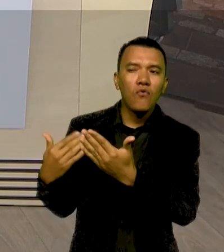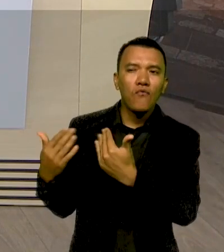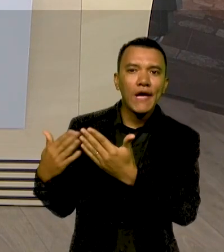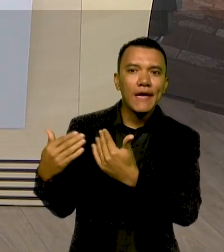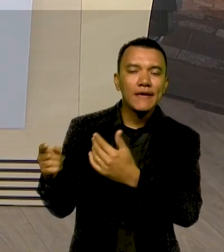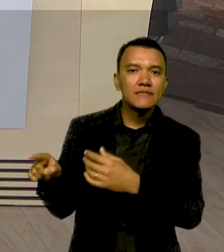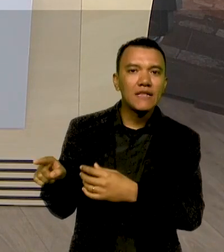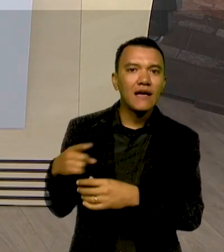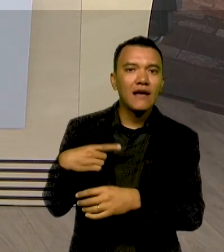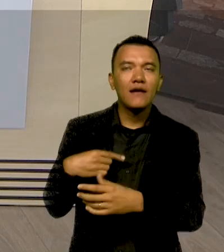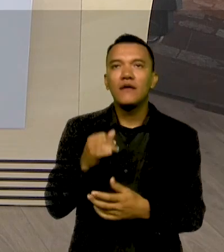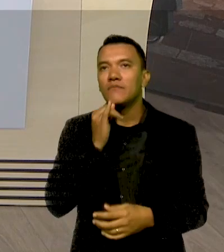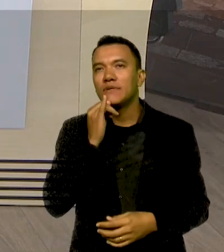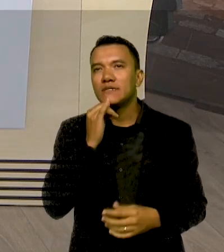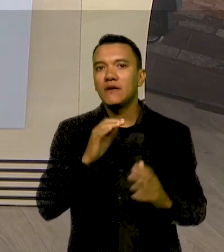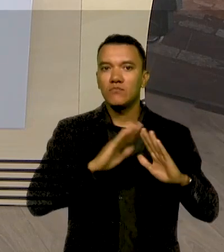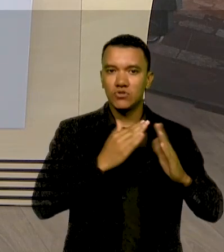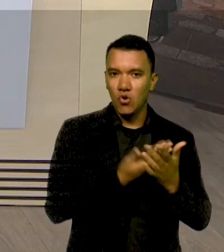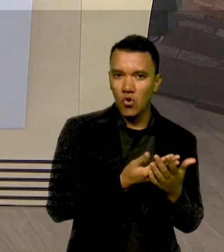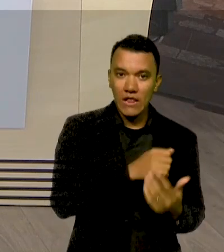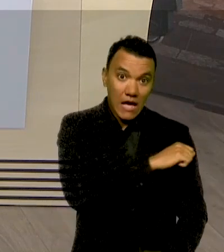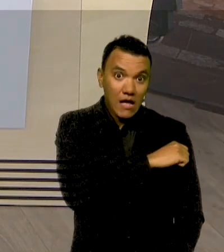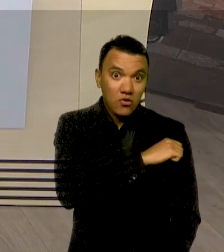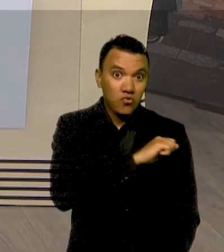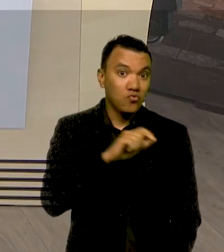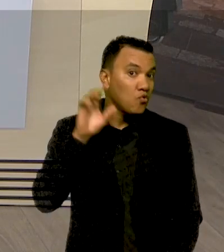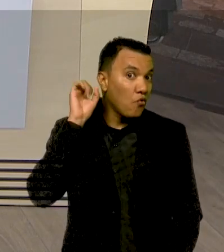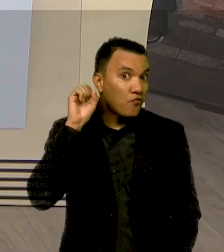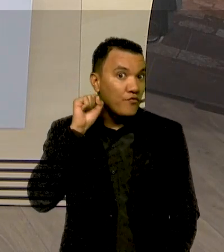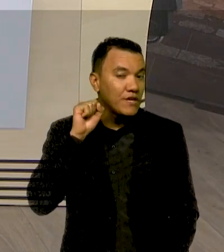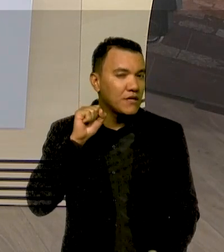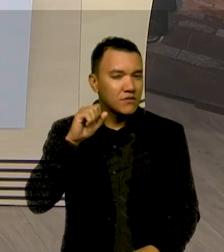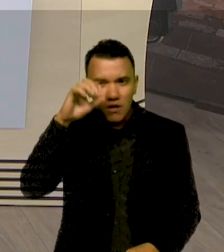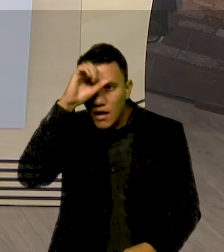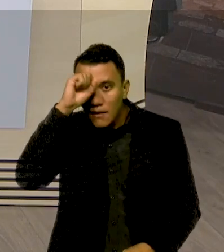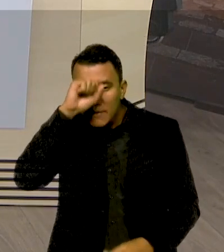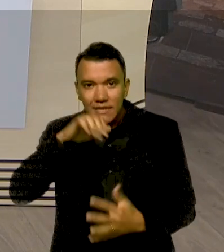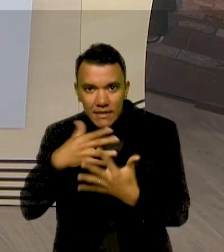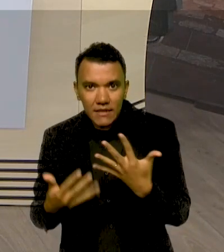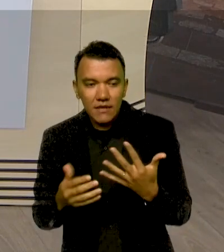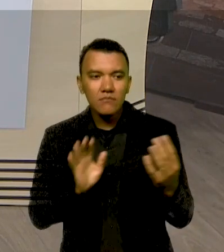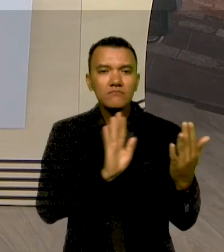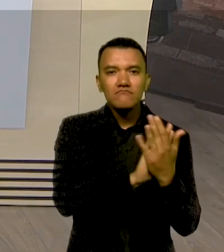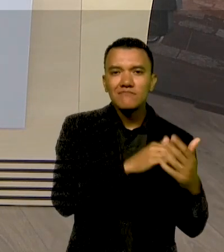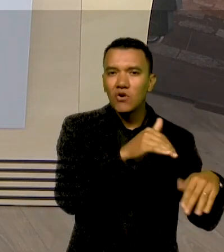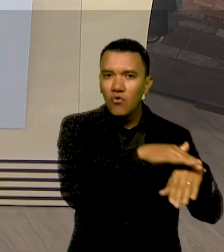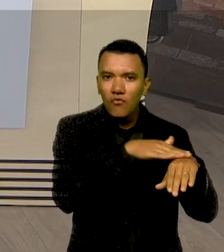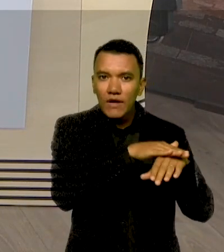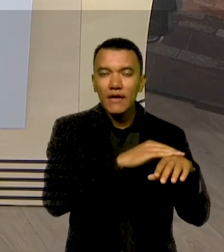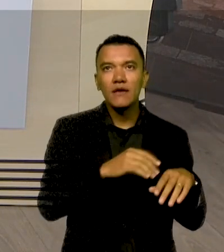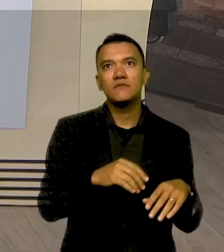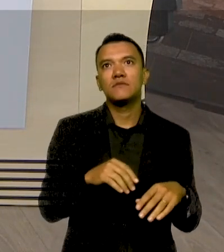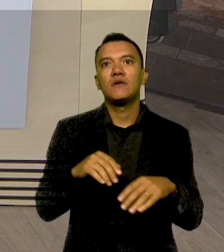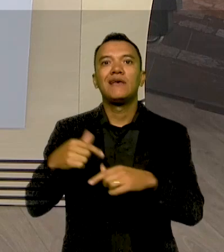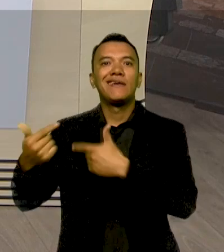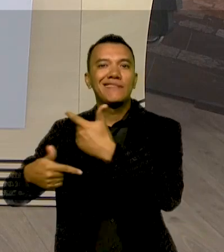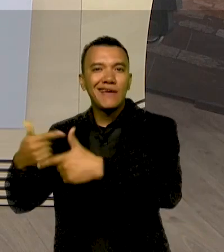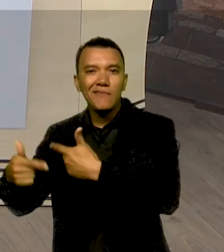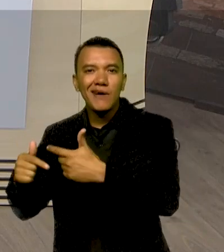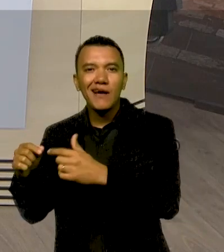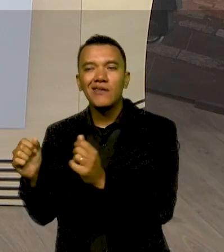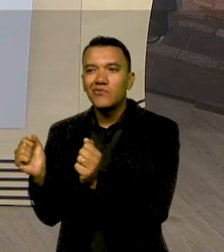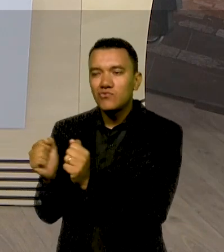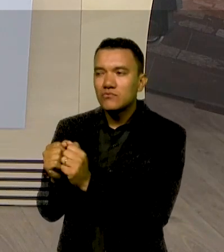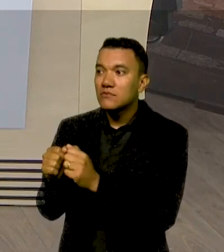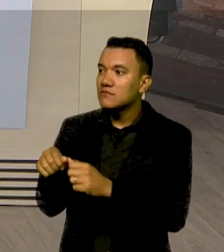com aquele colega de trabalho que é surdo, né? E aí outras pessoas acham